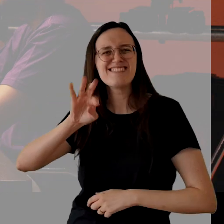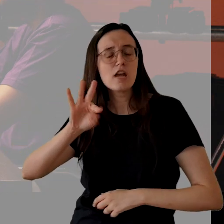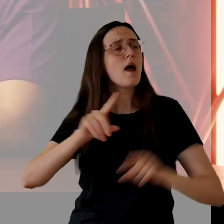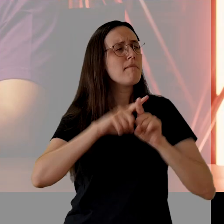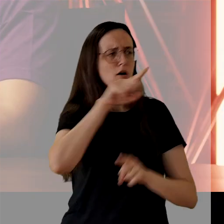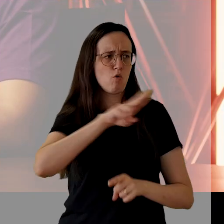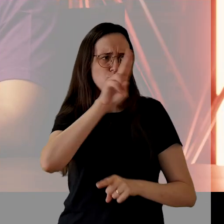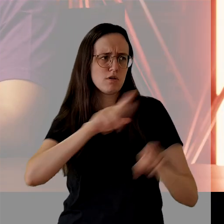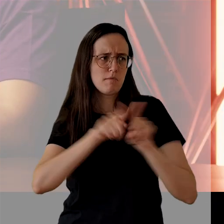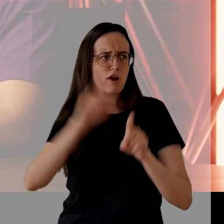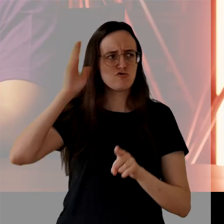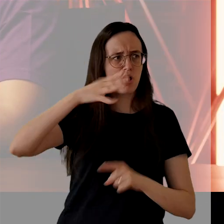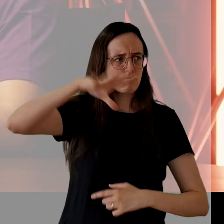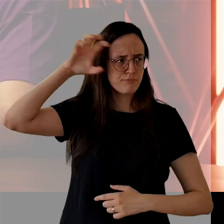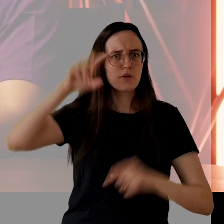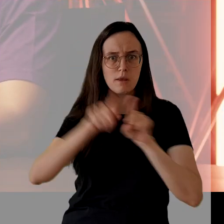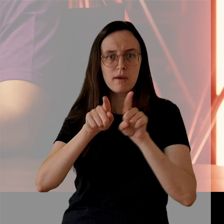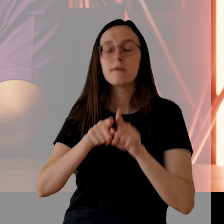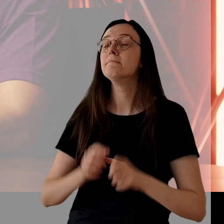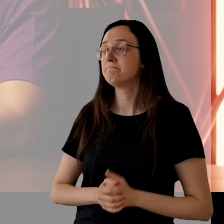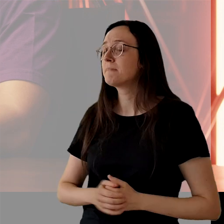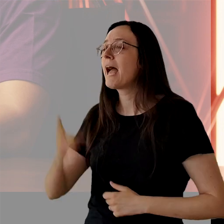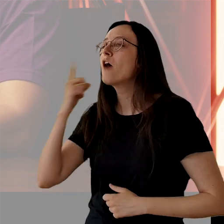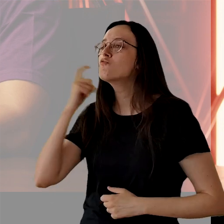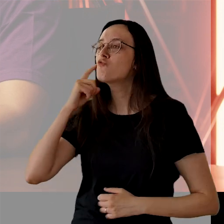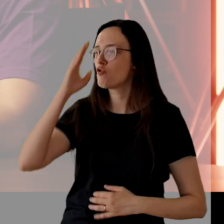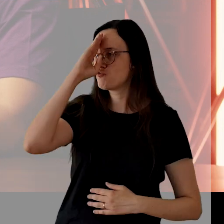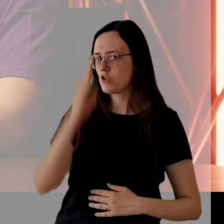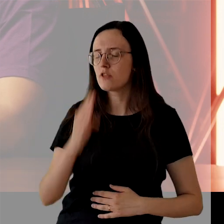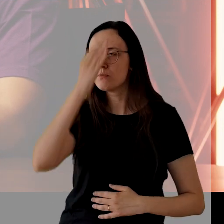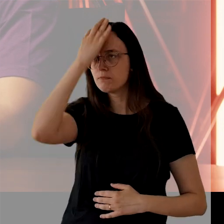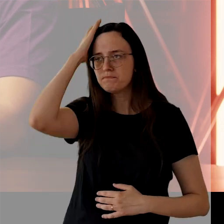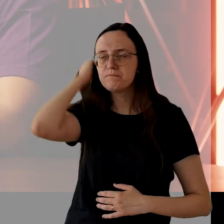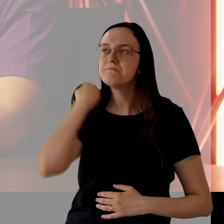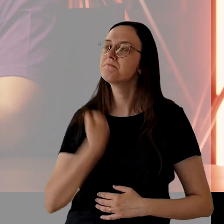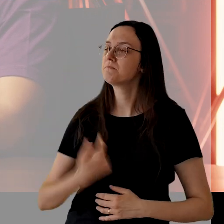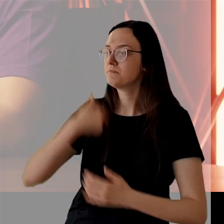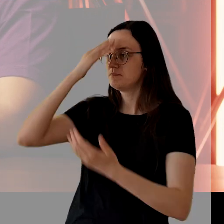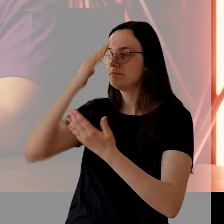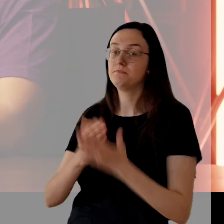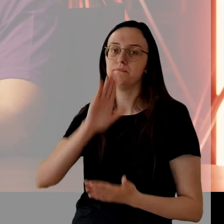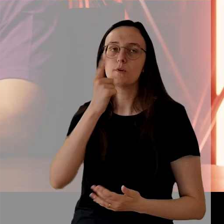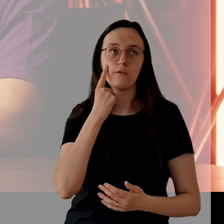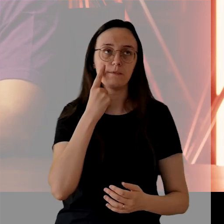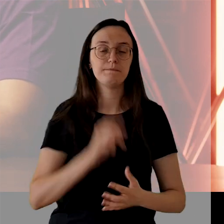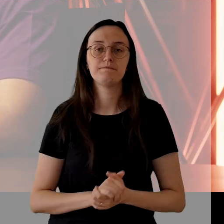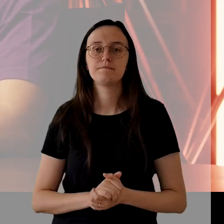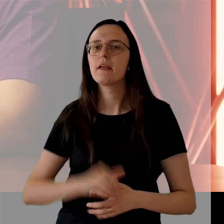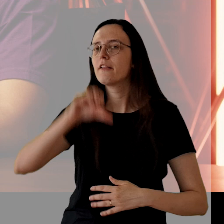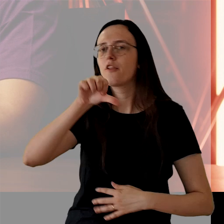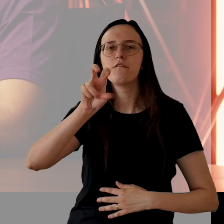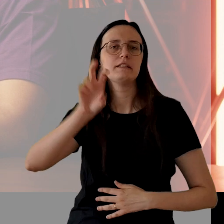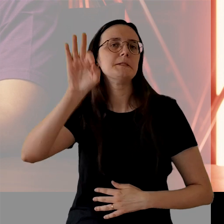som direto. Perfeito. No som direto, eu diria que nosso foco, tipo assim,